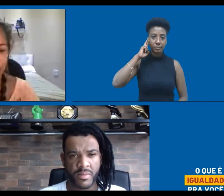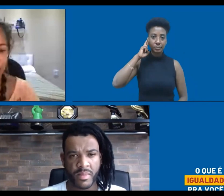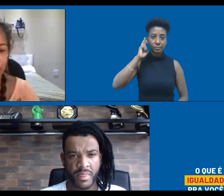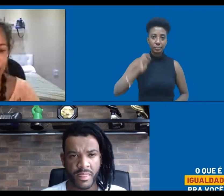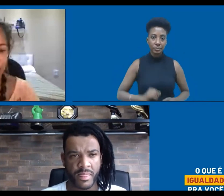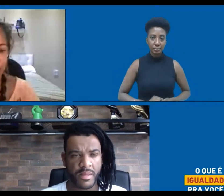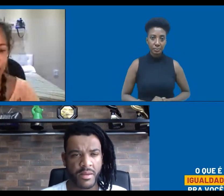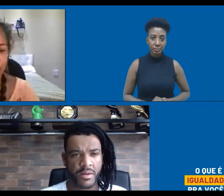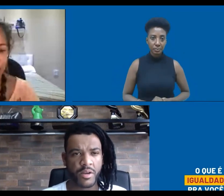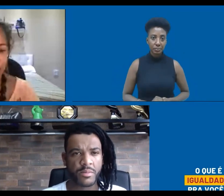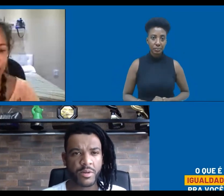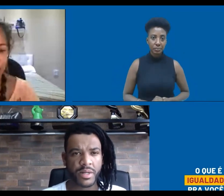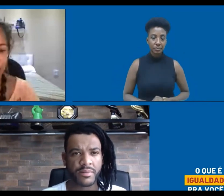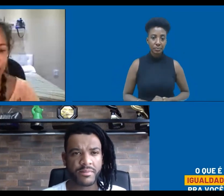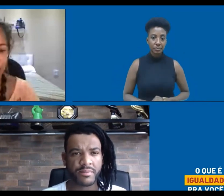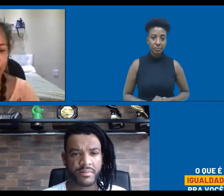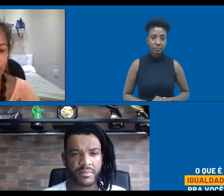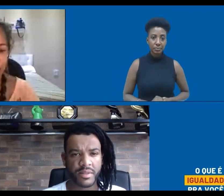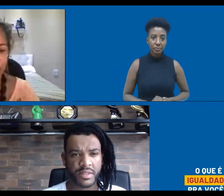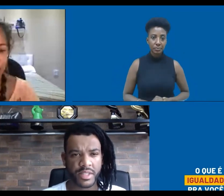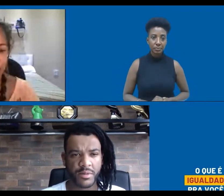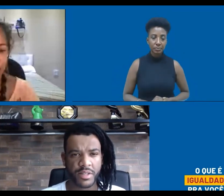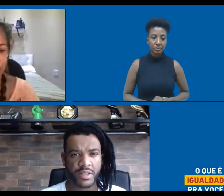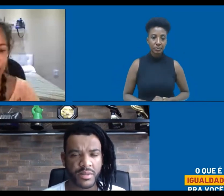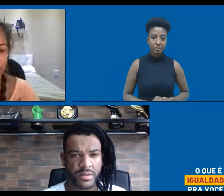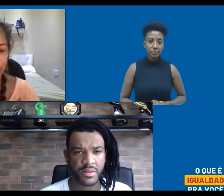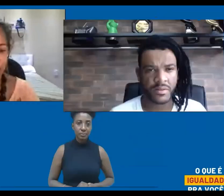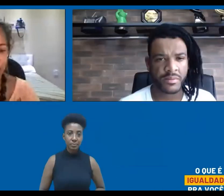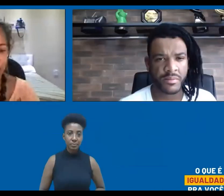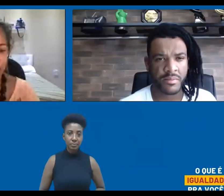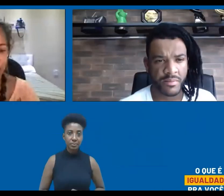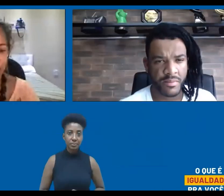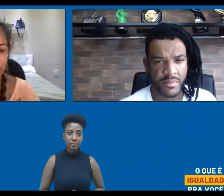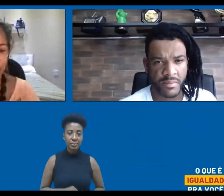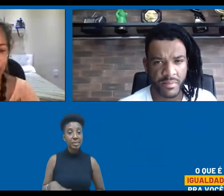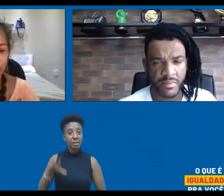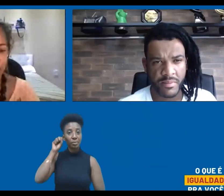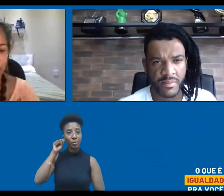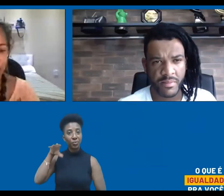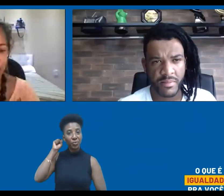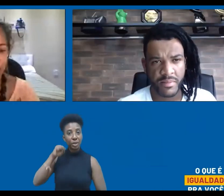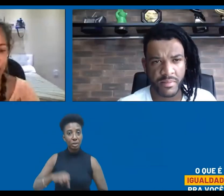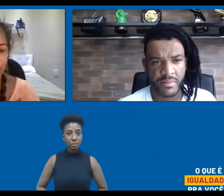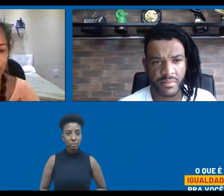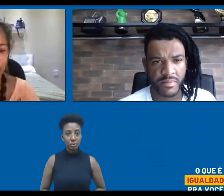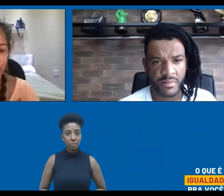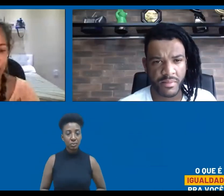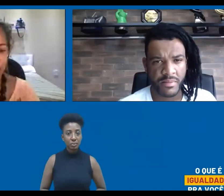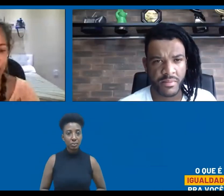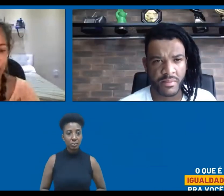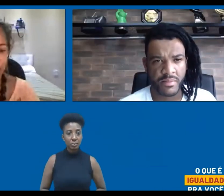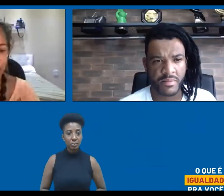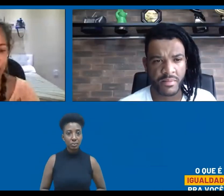Vamos aproveitar também para a audiodescrição. A de Libras é uma mulher migra, magra, com cabelo bem curto, black